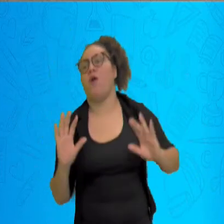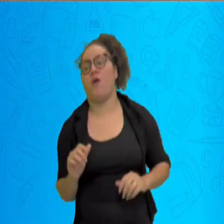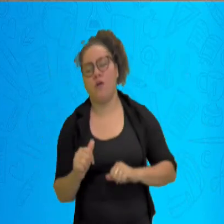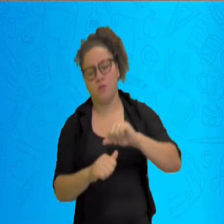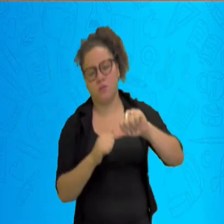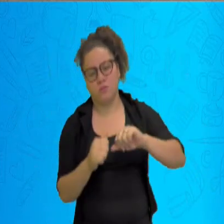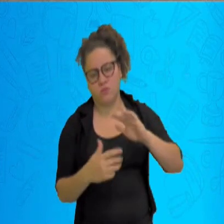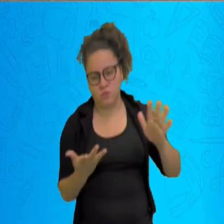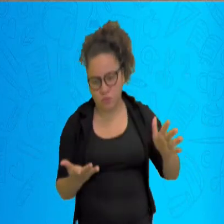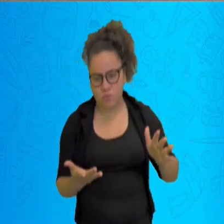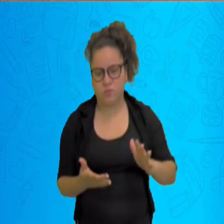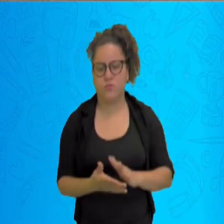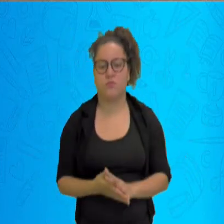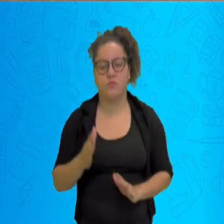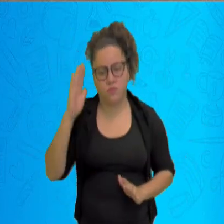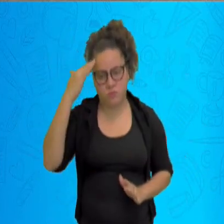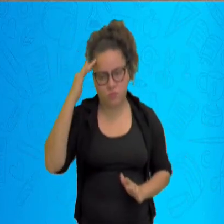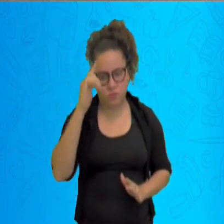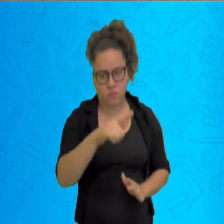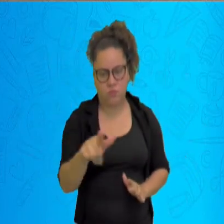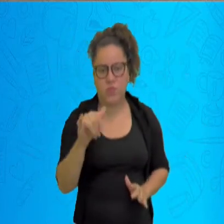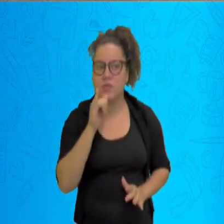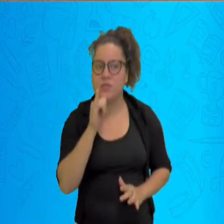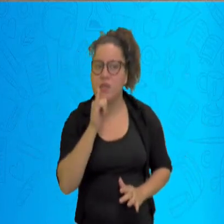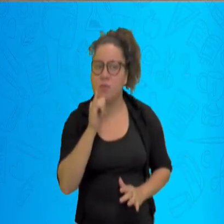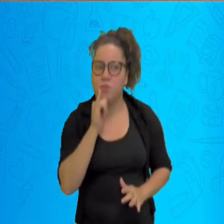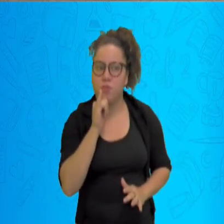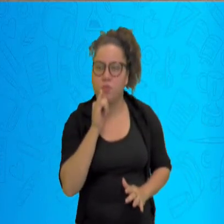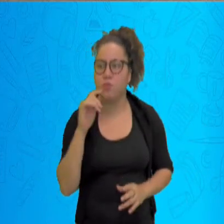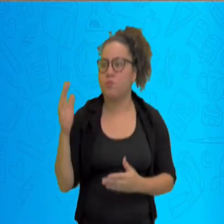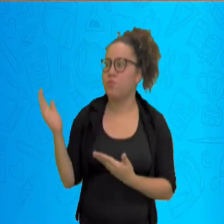evaporou. Compreendeu? Um exemplo.